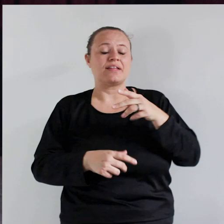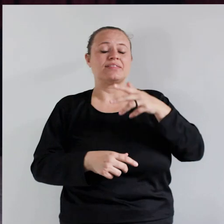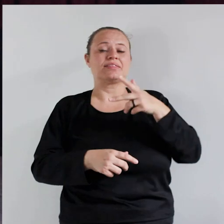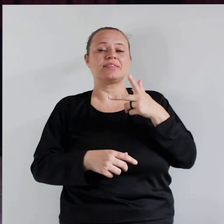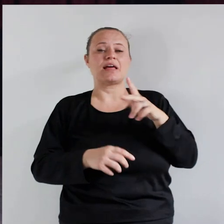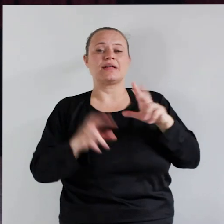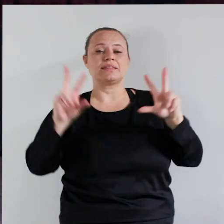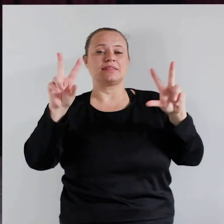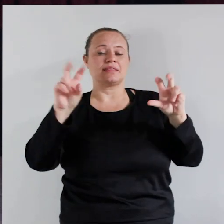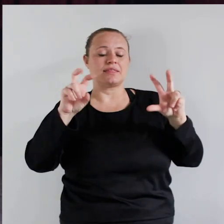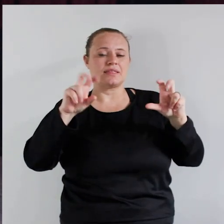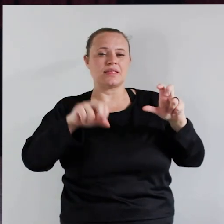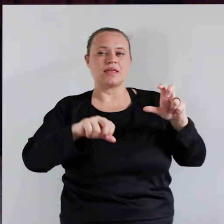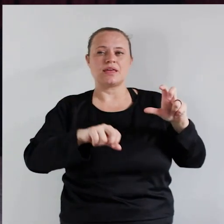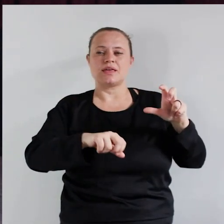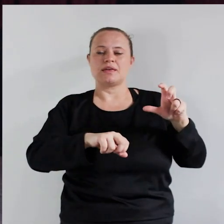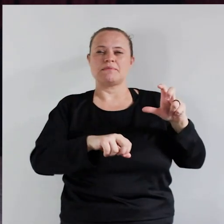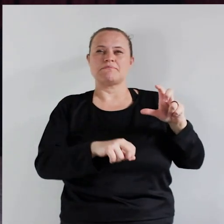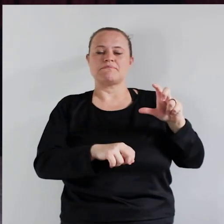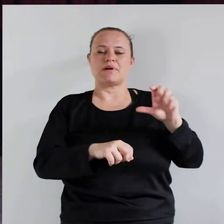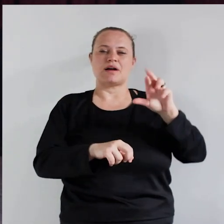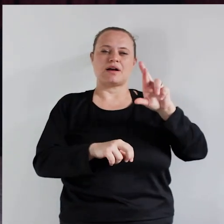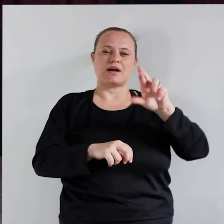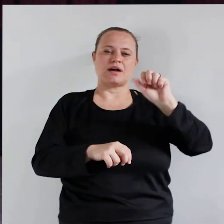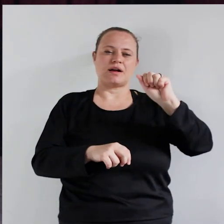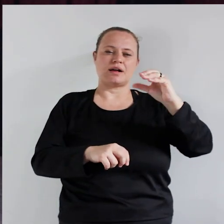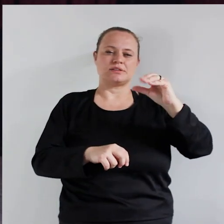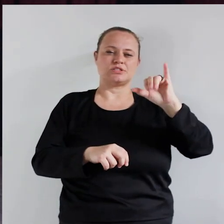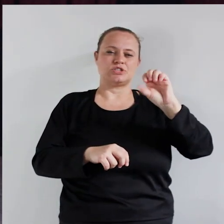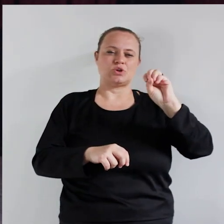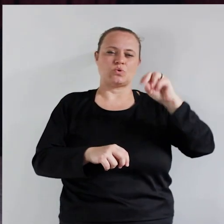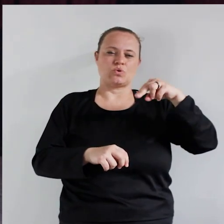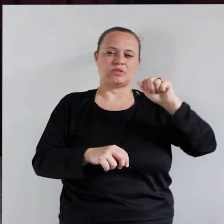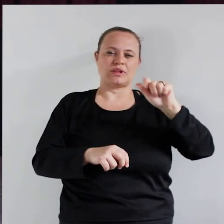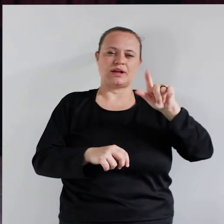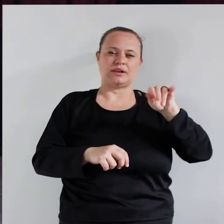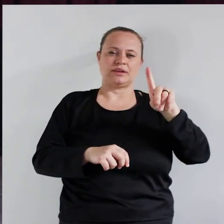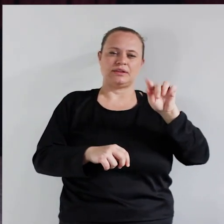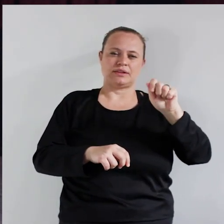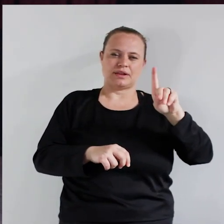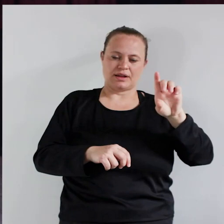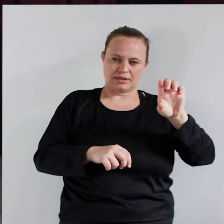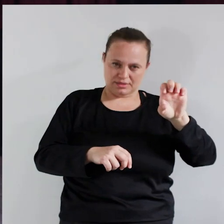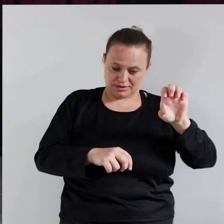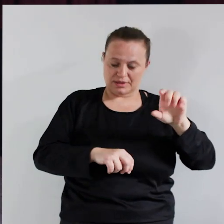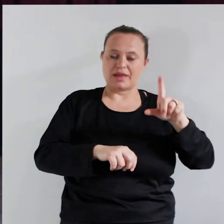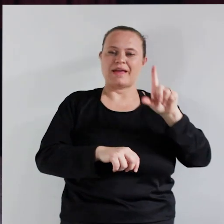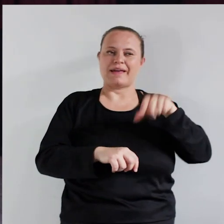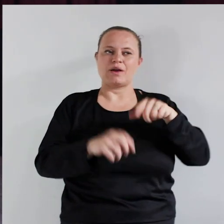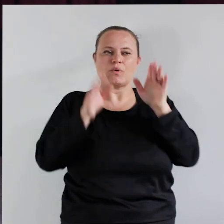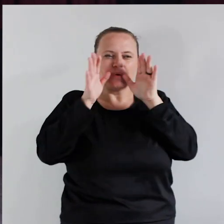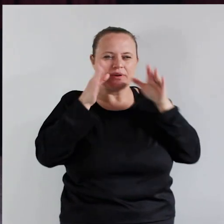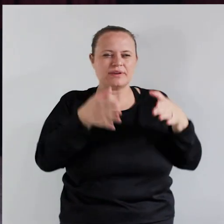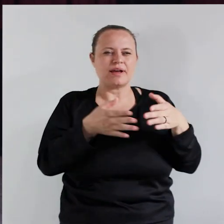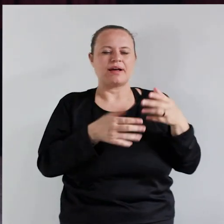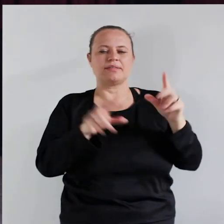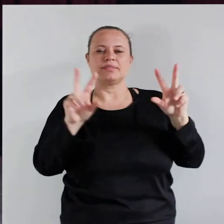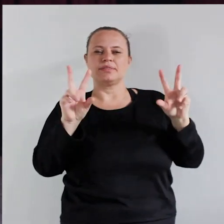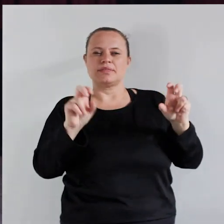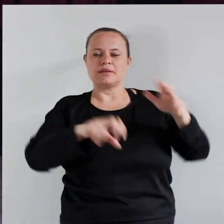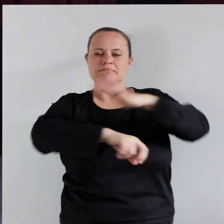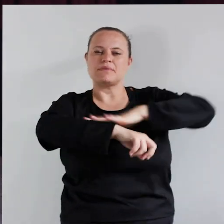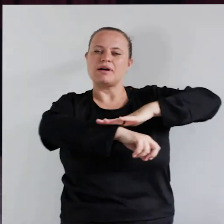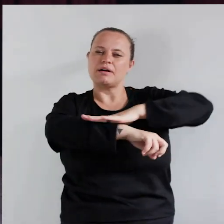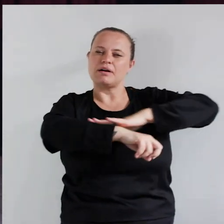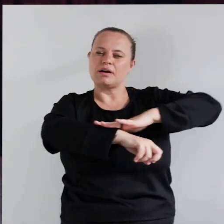a gente tem uma discussão sobre racionalidade ou o tipo de razão, né, que orienta a gestão. Então,